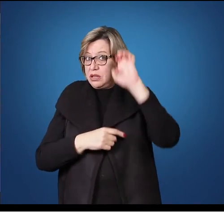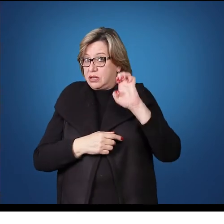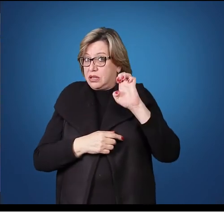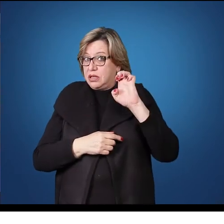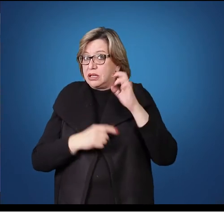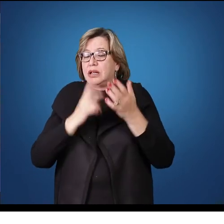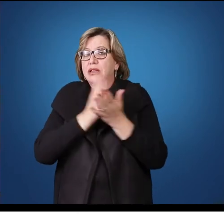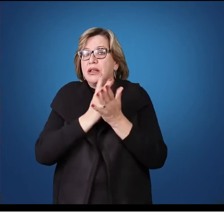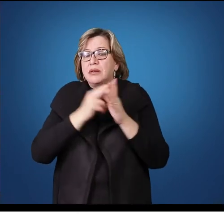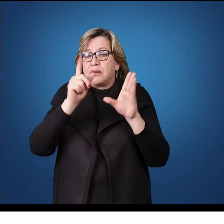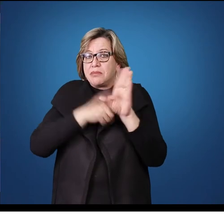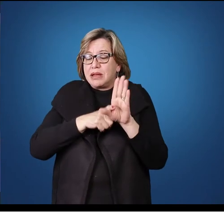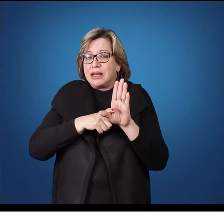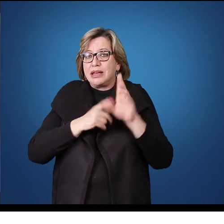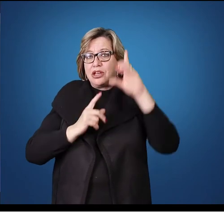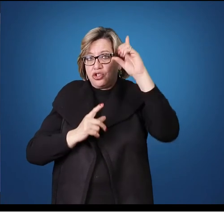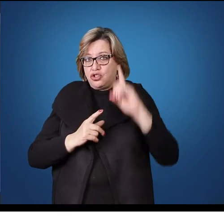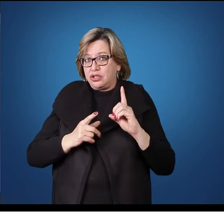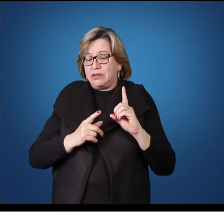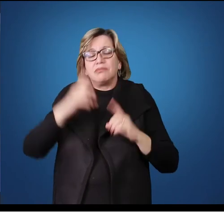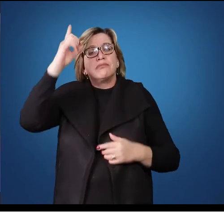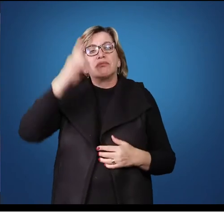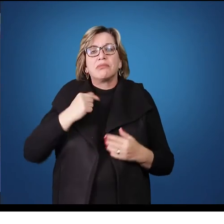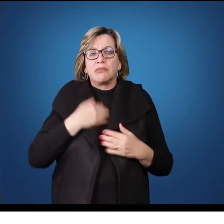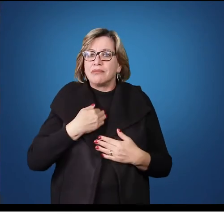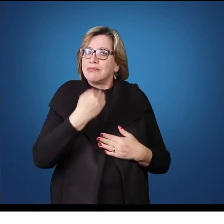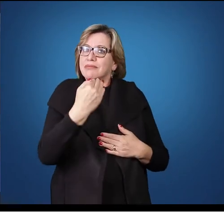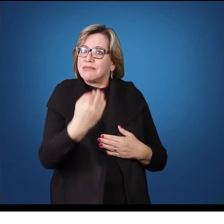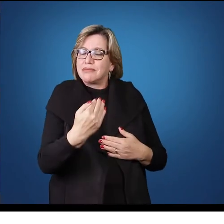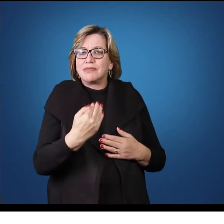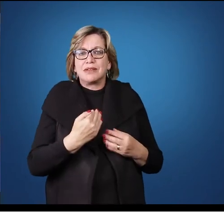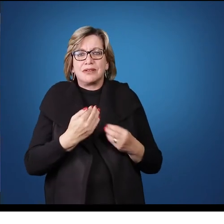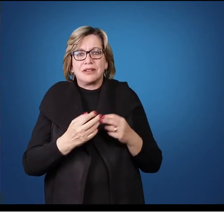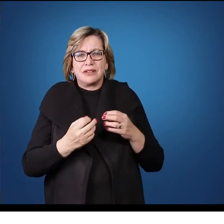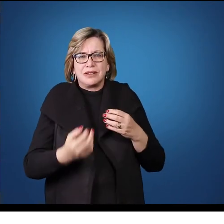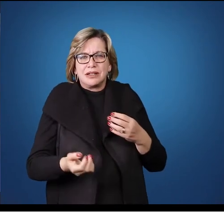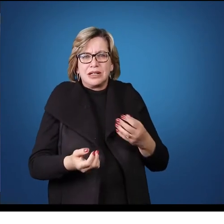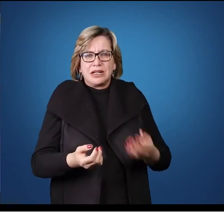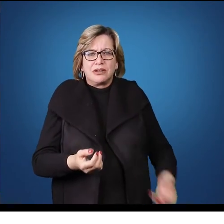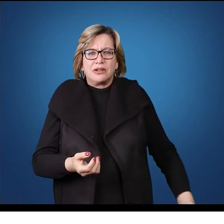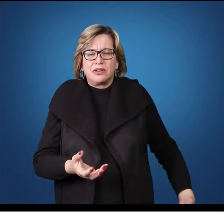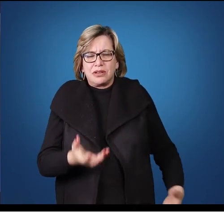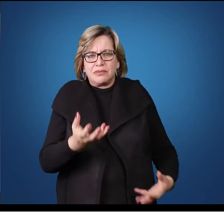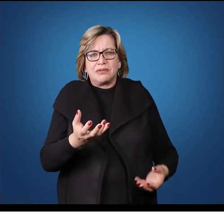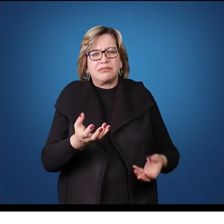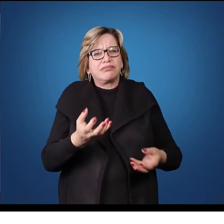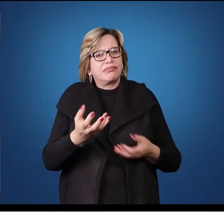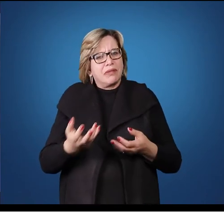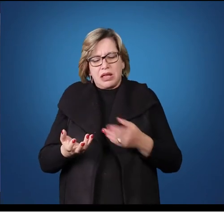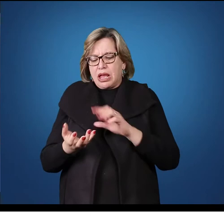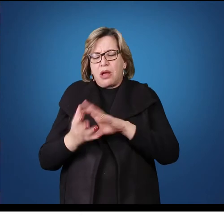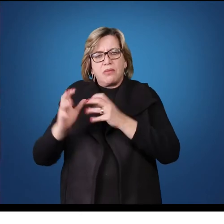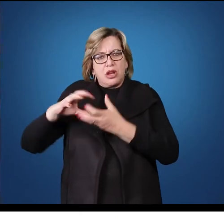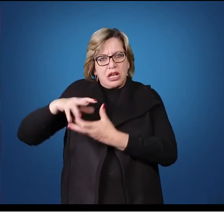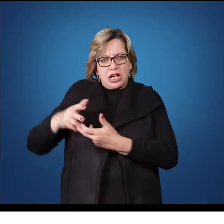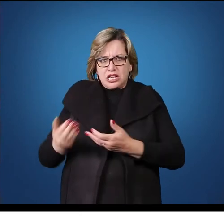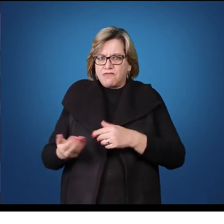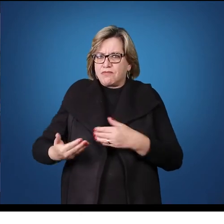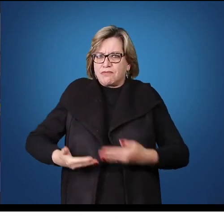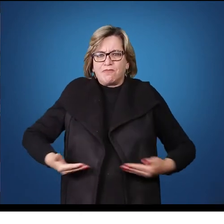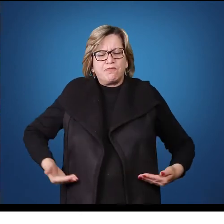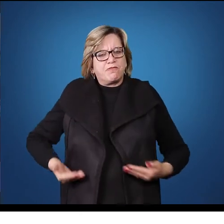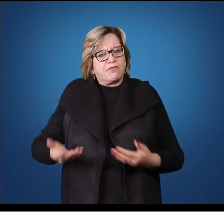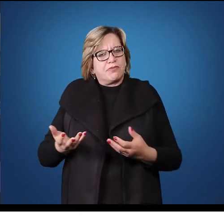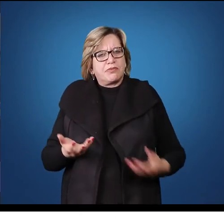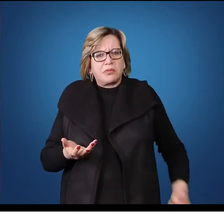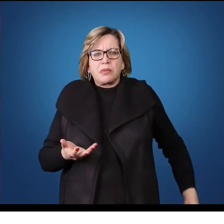perna direita na frente para que minha posição do corpo esteja com o tronco à frente. Então, com a mão contrária, eu vou segurar ela na altura da cintura e depois fazer o